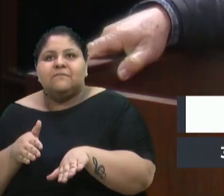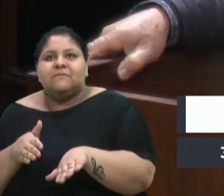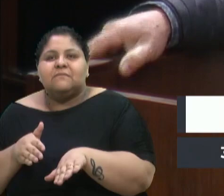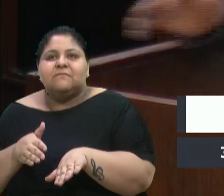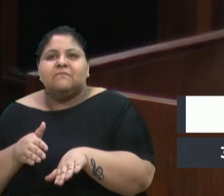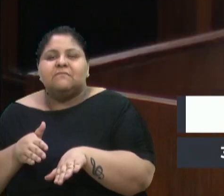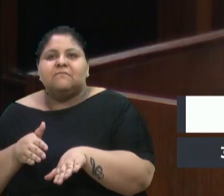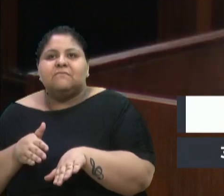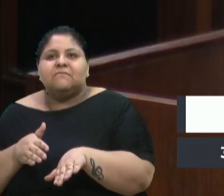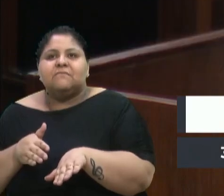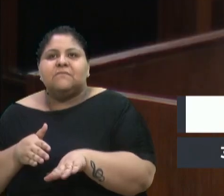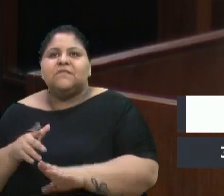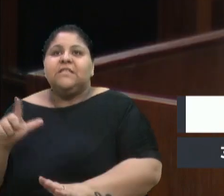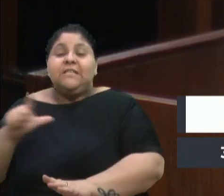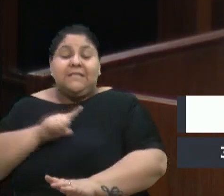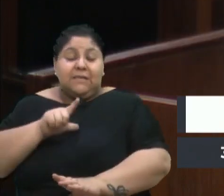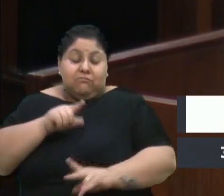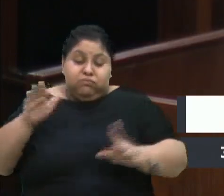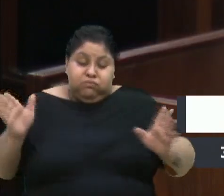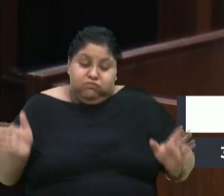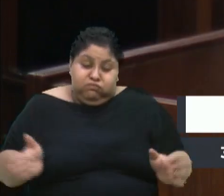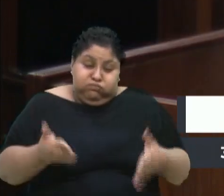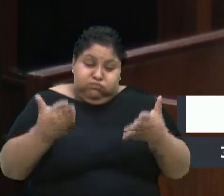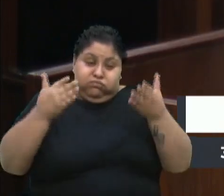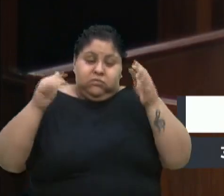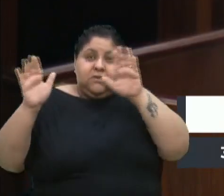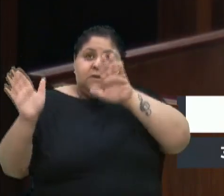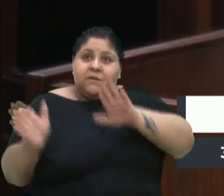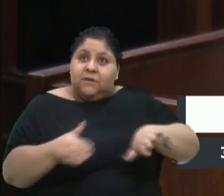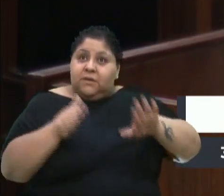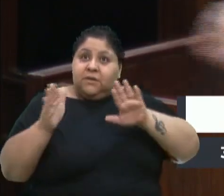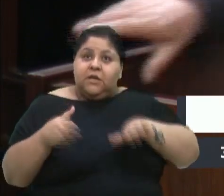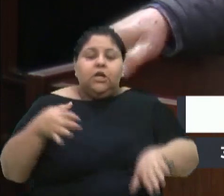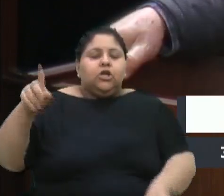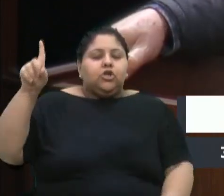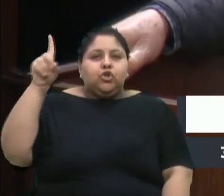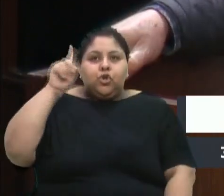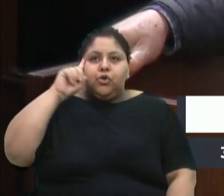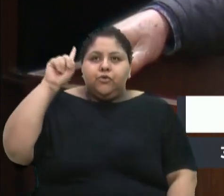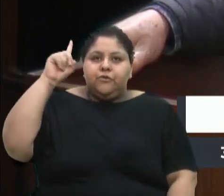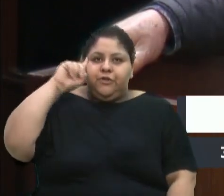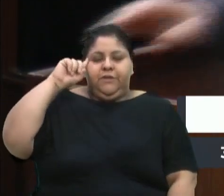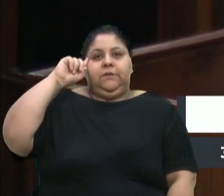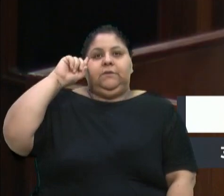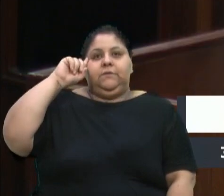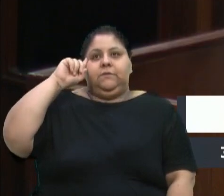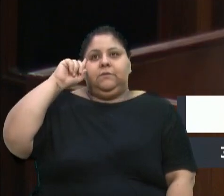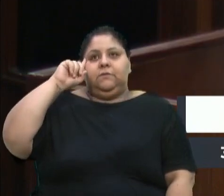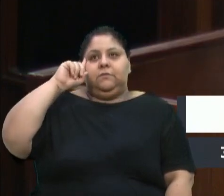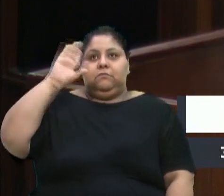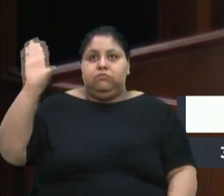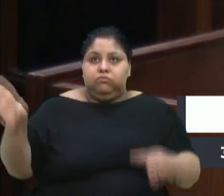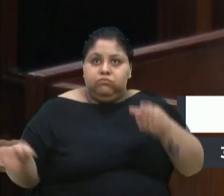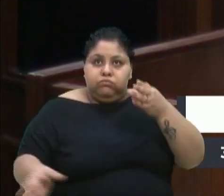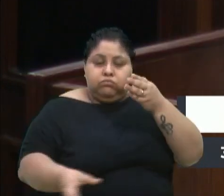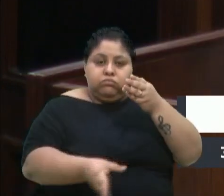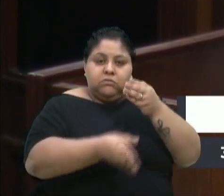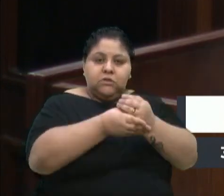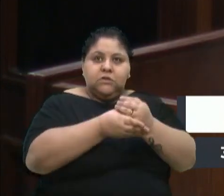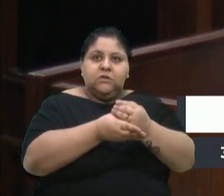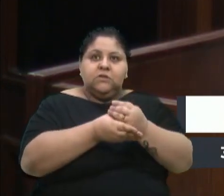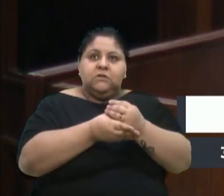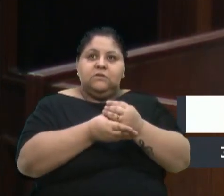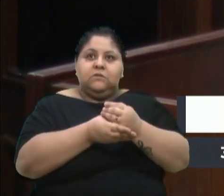físicas. Então, temos que incentivar a produção cada vez mais. E essa emenda inviabiliza